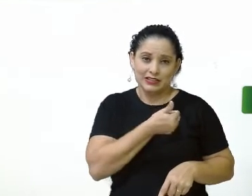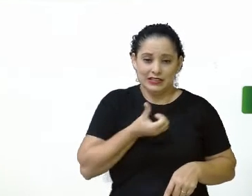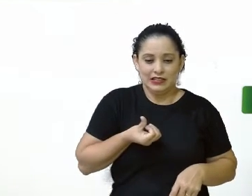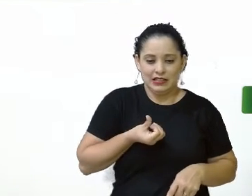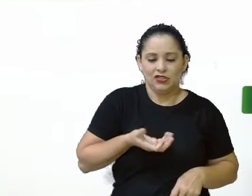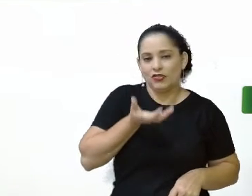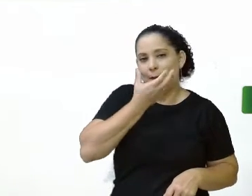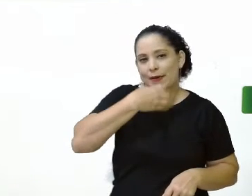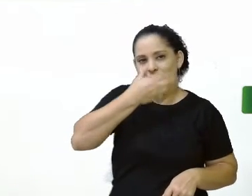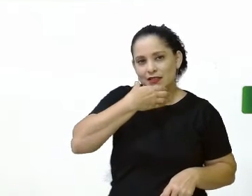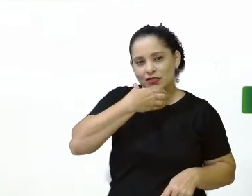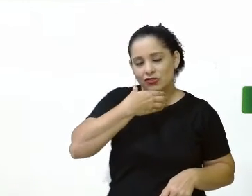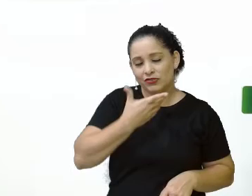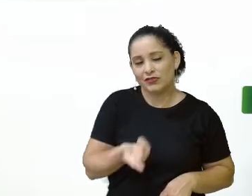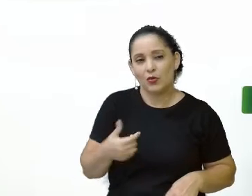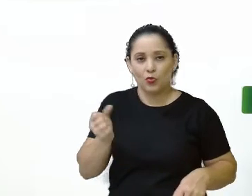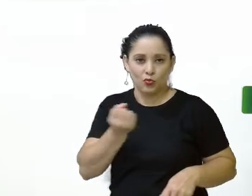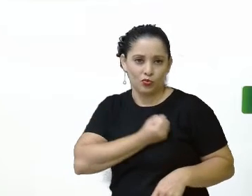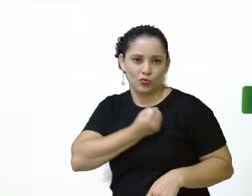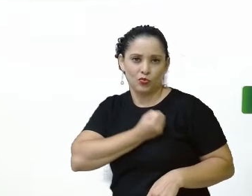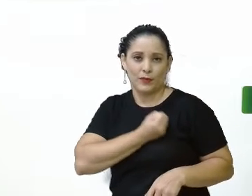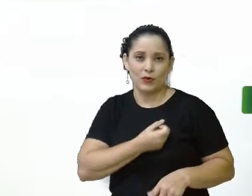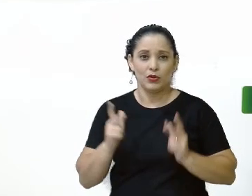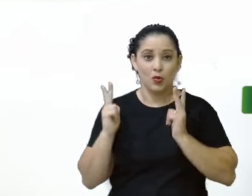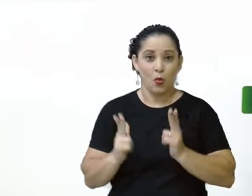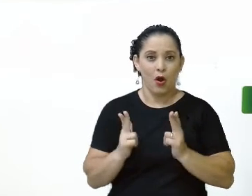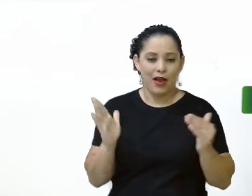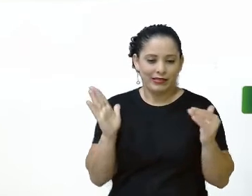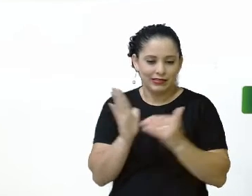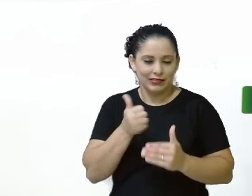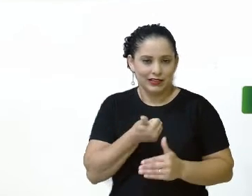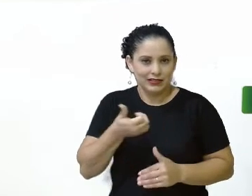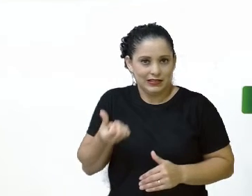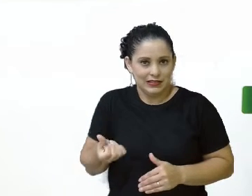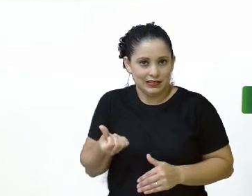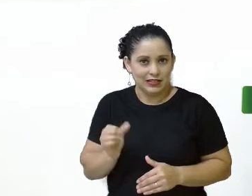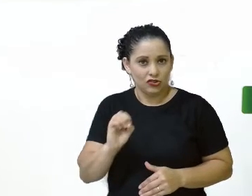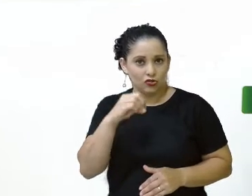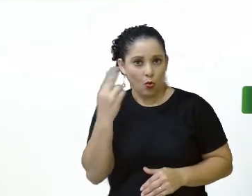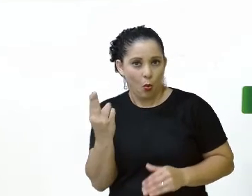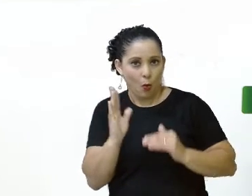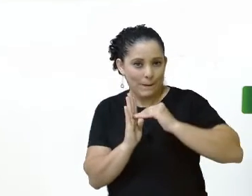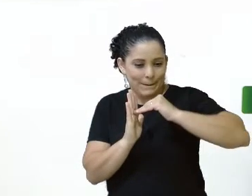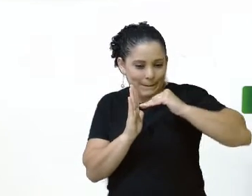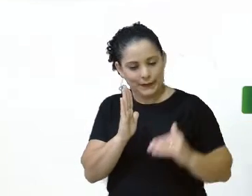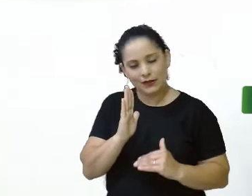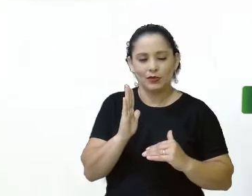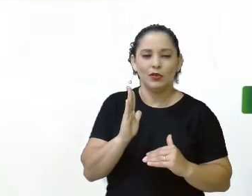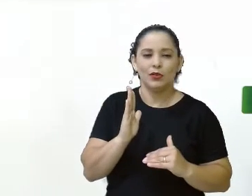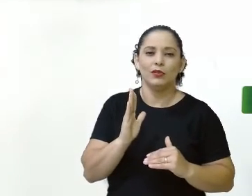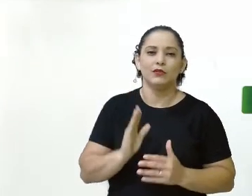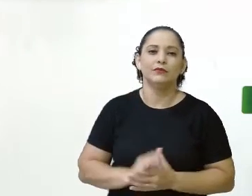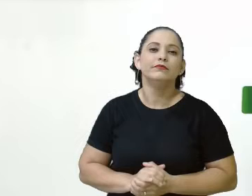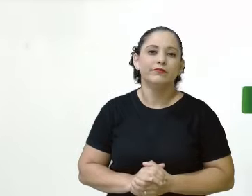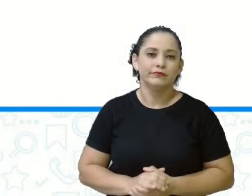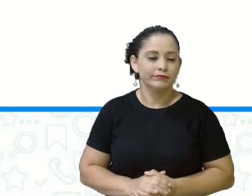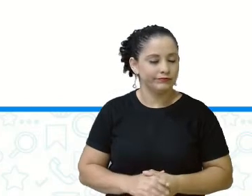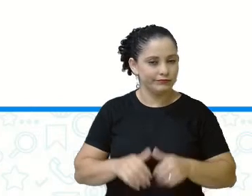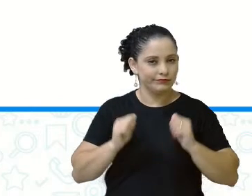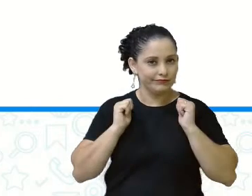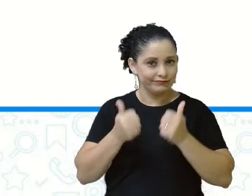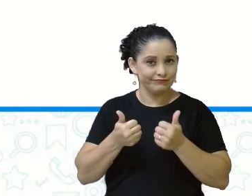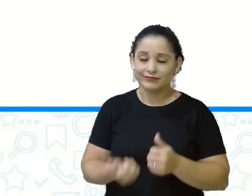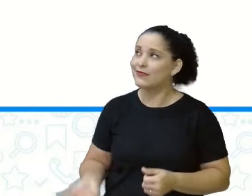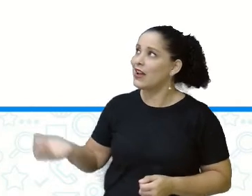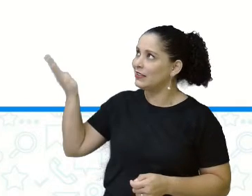que meu número chegue ou a 16 ou seja menor que ele. Tranquilo até aí? Nesse caso, a gente teve